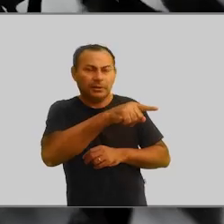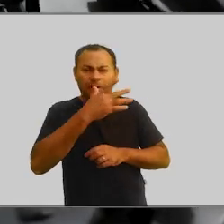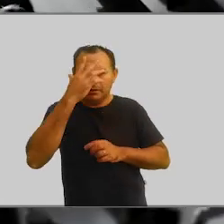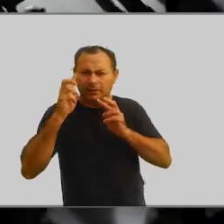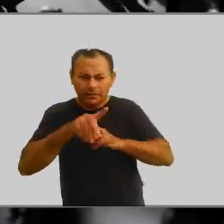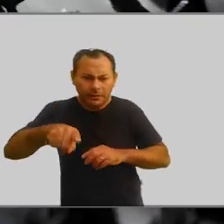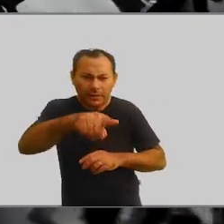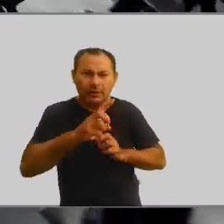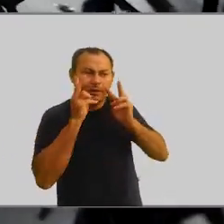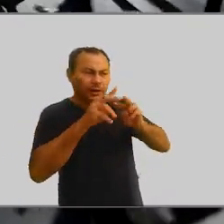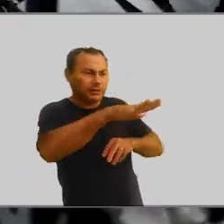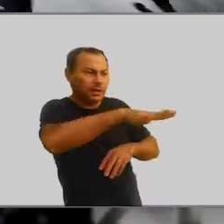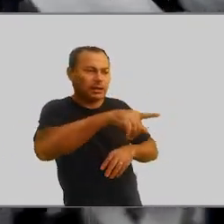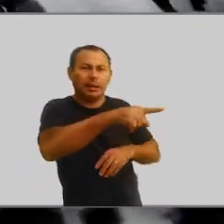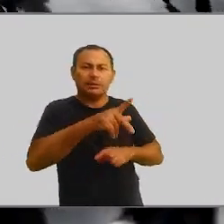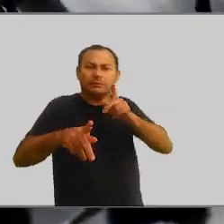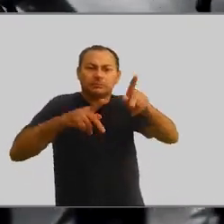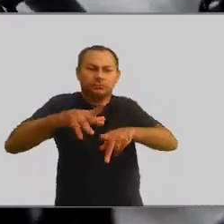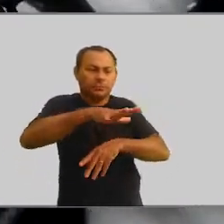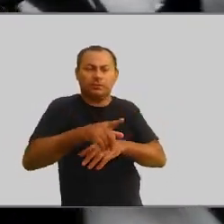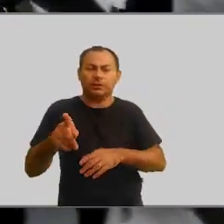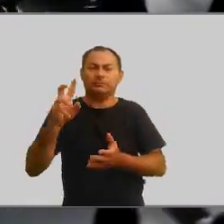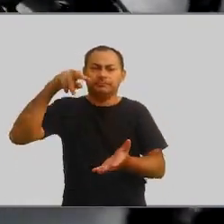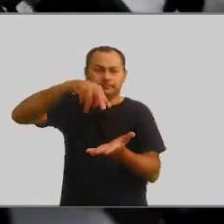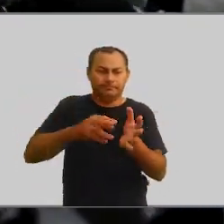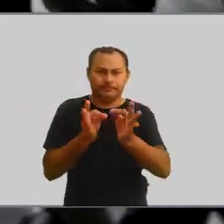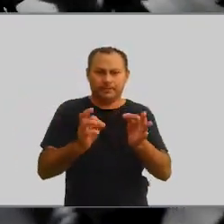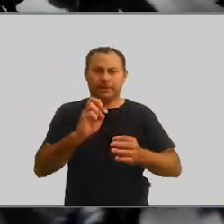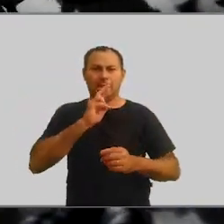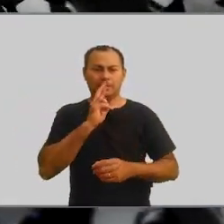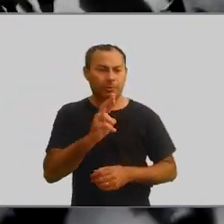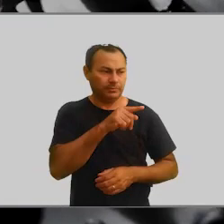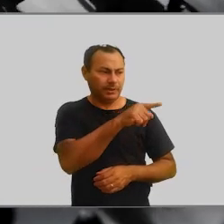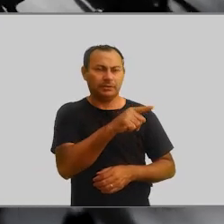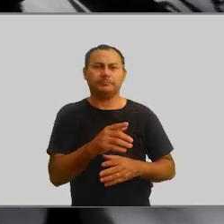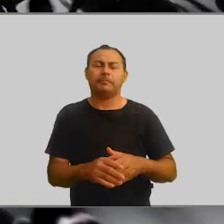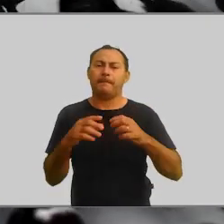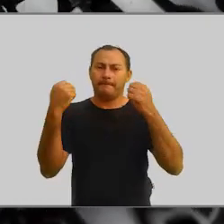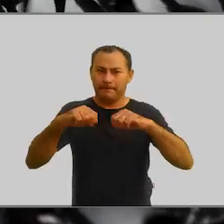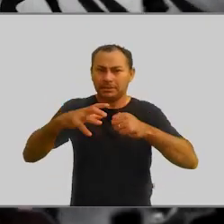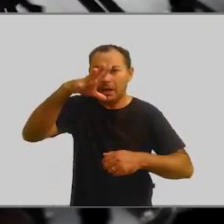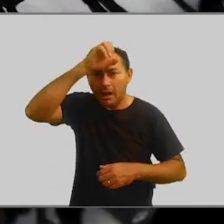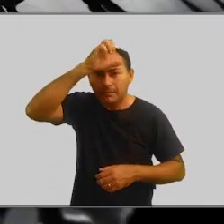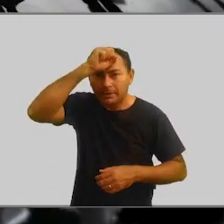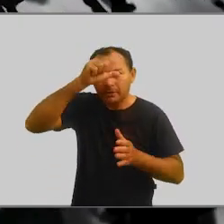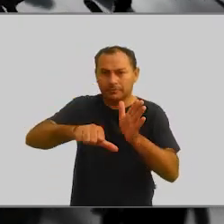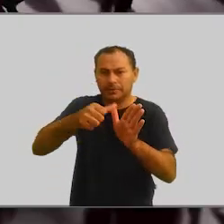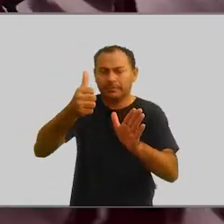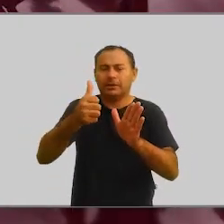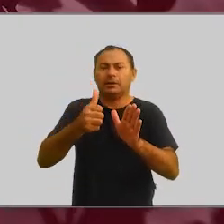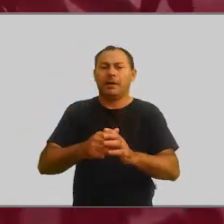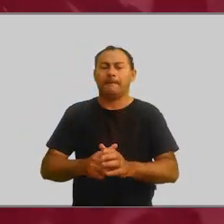vendo aquelas pessoas lá embaixo? Se vocês vão ser parte da solução e resposta para elas, precisam aprender a